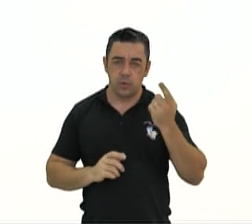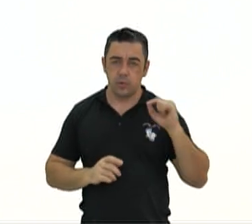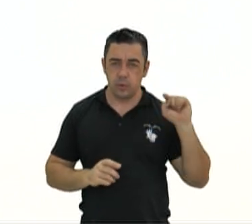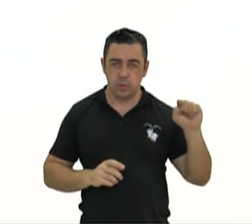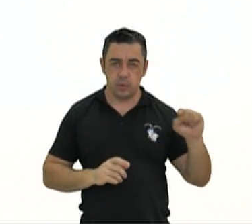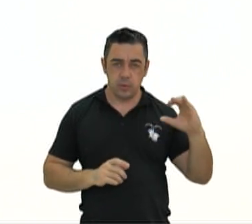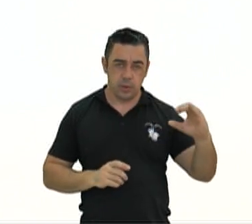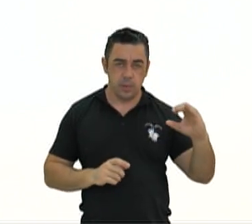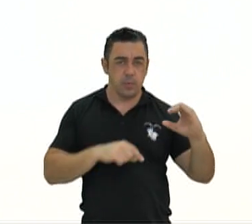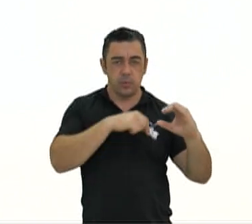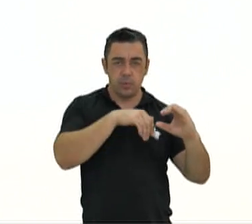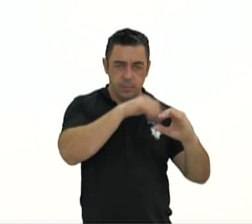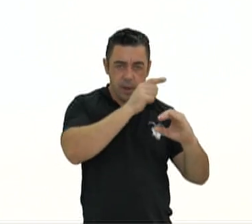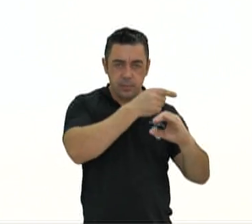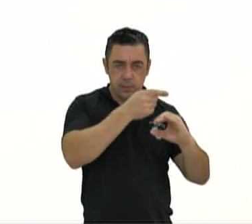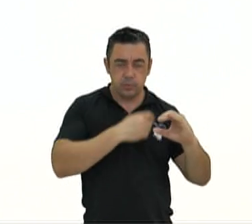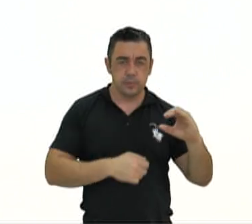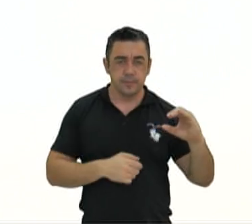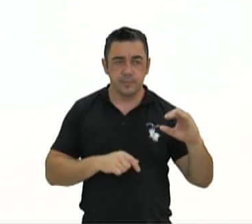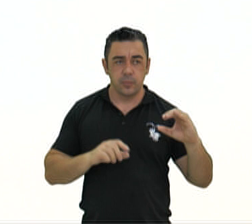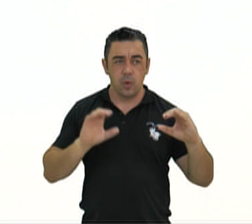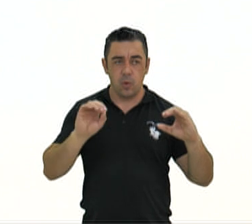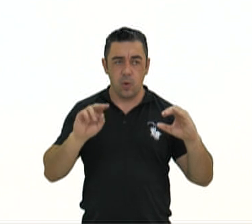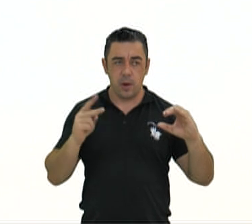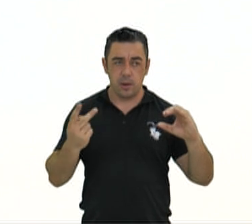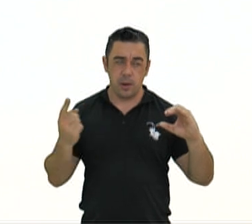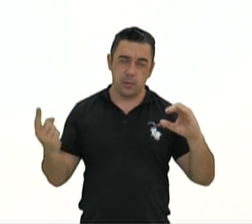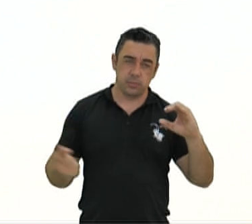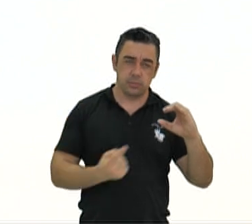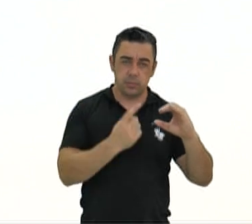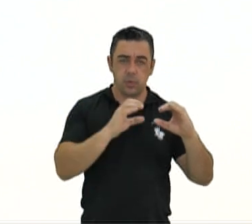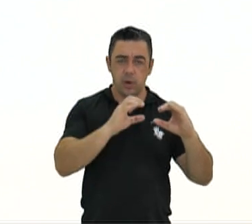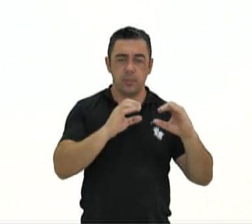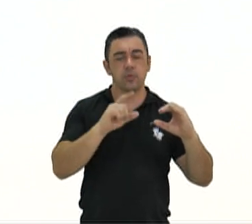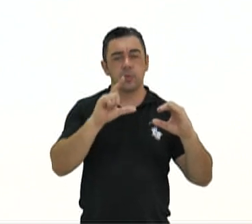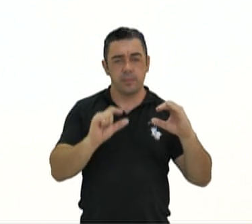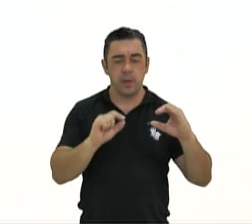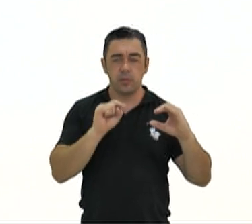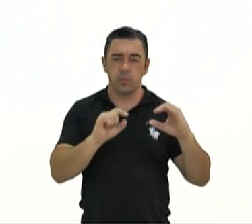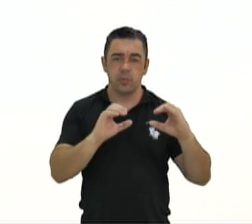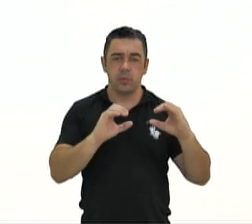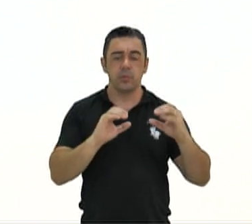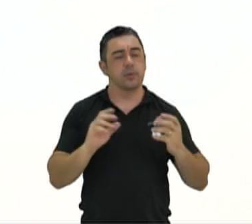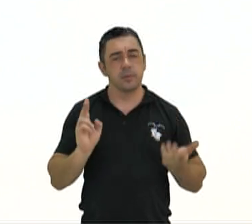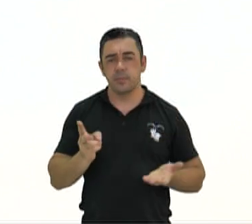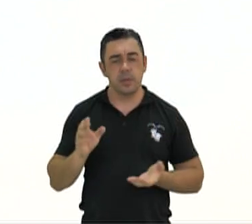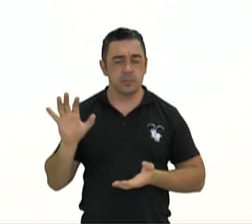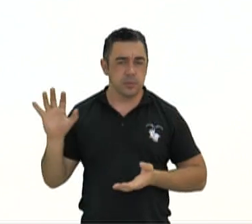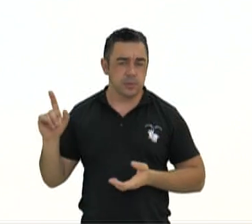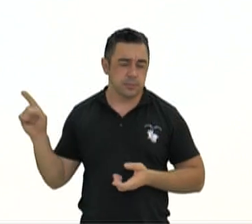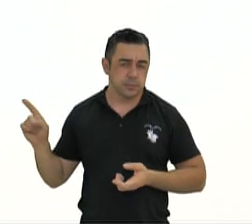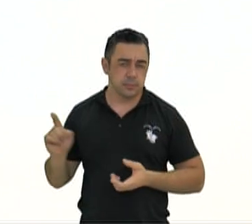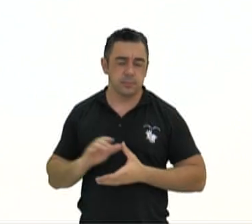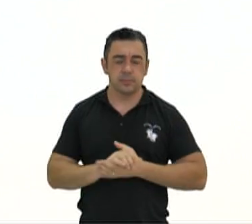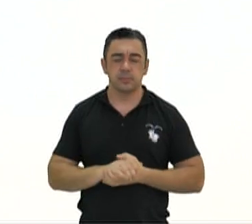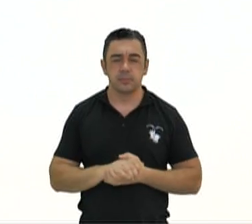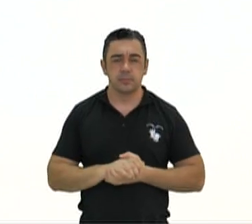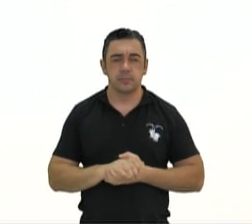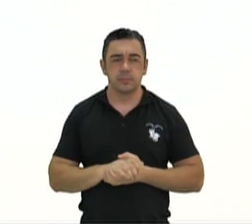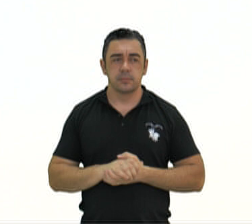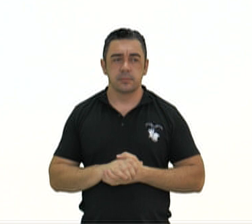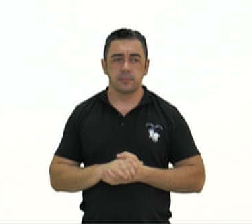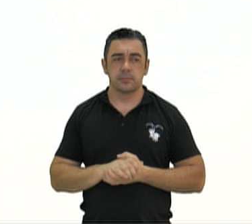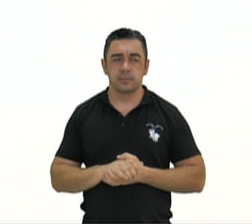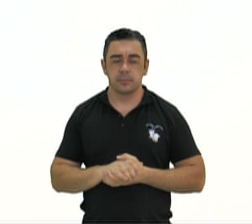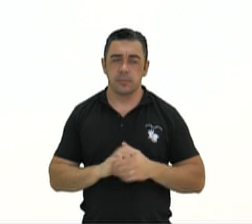carbono mais hidrogenado e o OH vai se ligar ao carbono menos hidrogenado, seguindo o mesmo princípio. Esse carbono